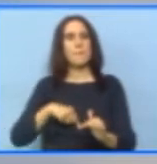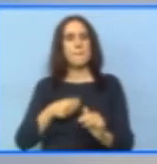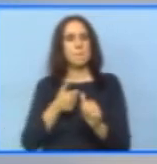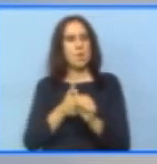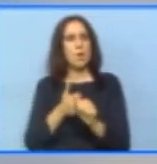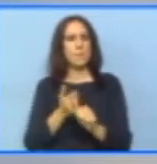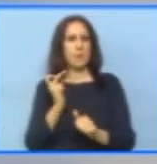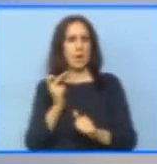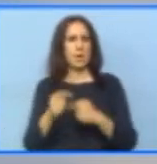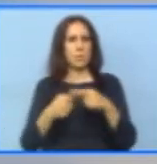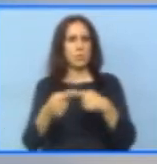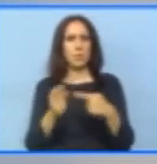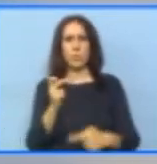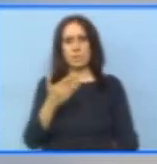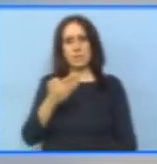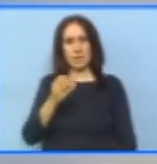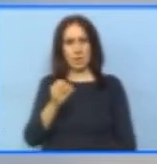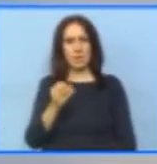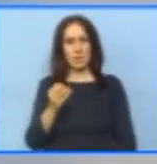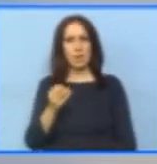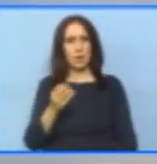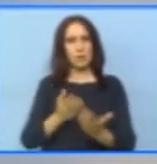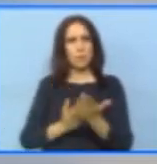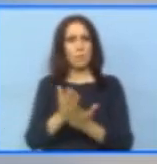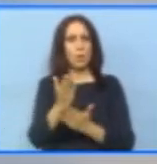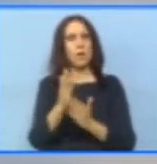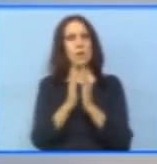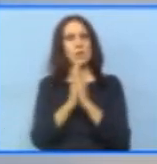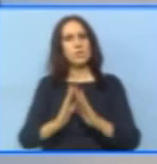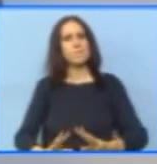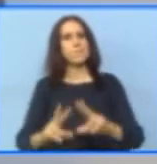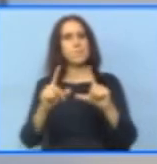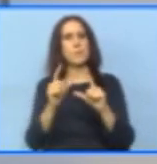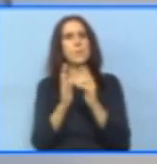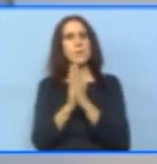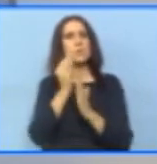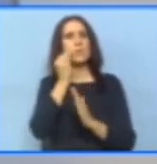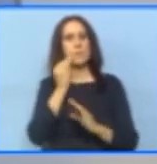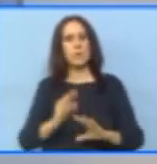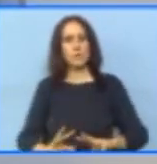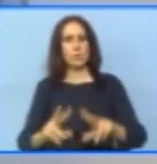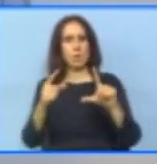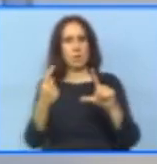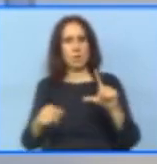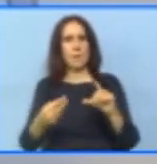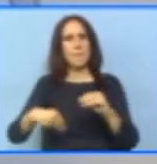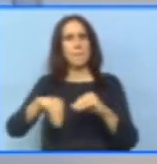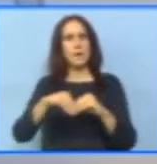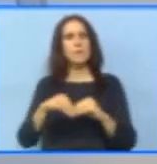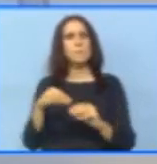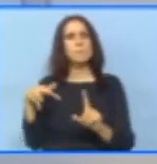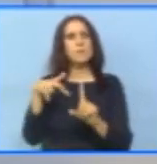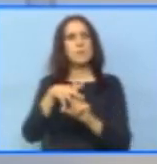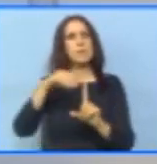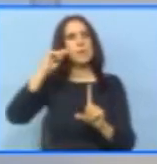acompanhado ao longo dos anos, portanto, nos últimos 70 anos, temos acompanhado a evolução da Igreja, a forma como a Igreja tem evoluído e também como tem sido perseguida